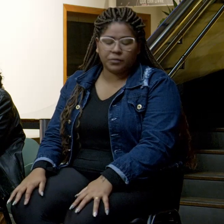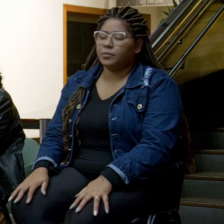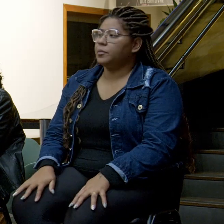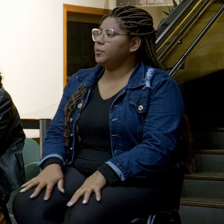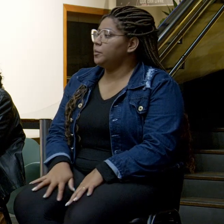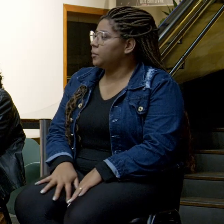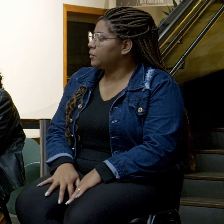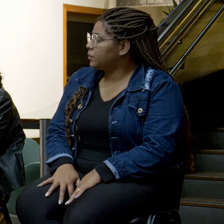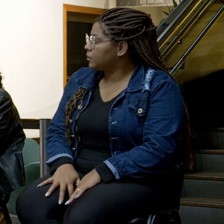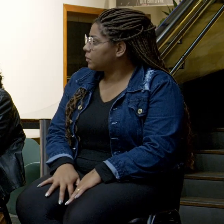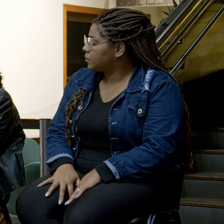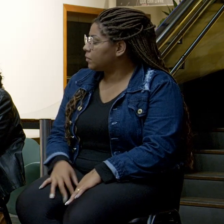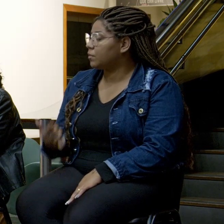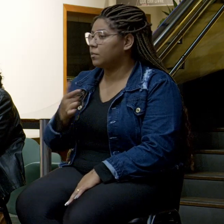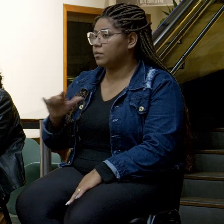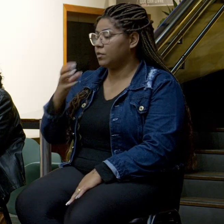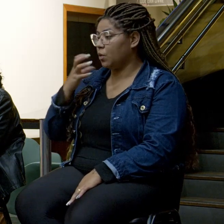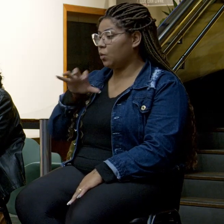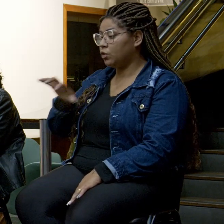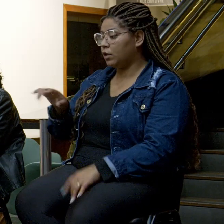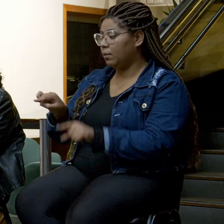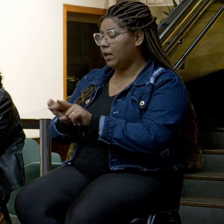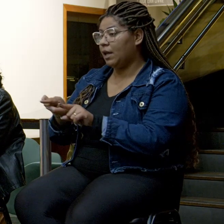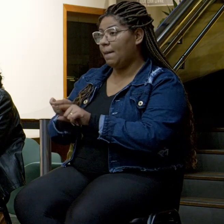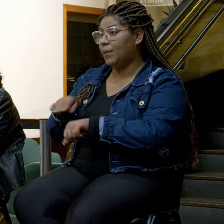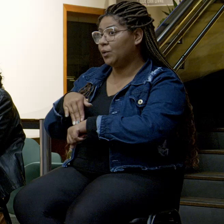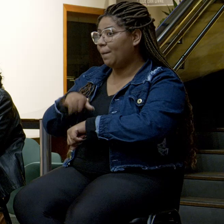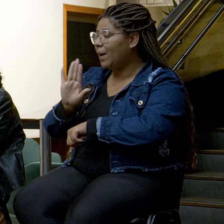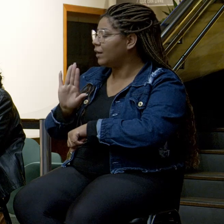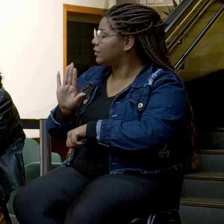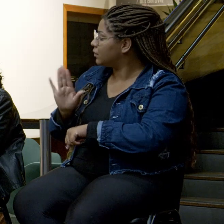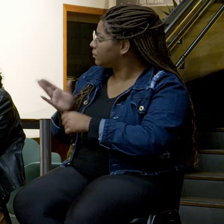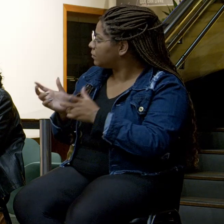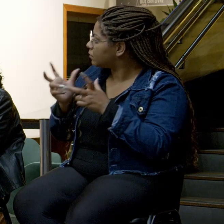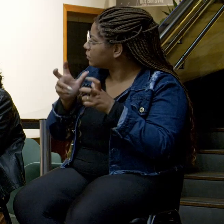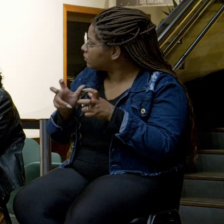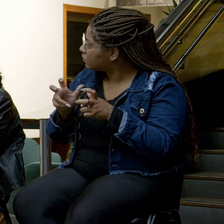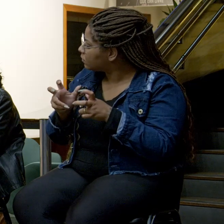gente tem também uma outra condição mais macro que também está sendo